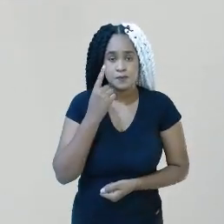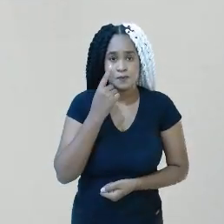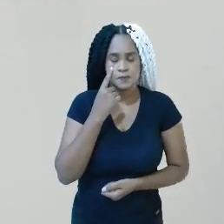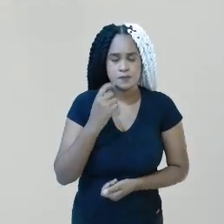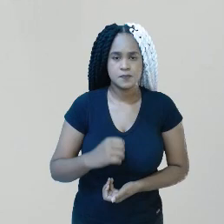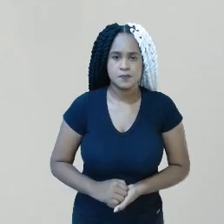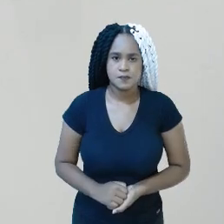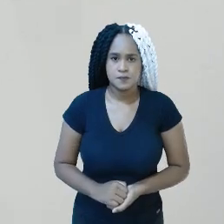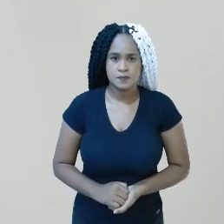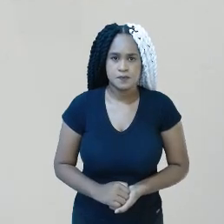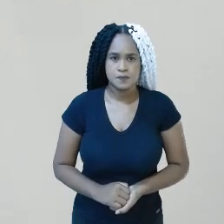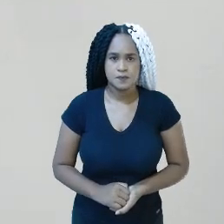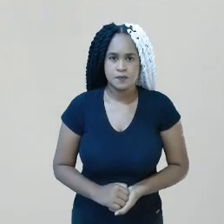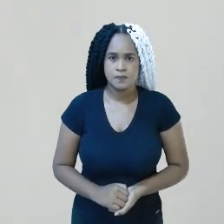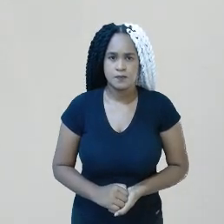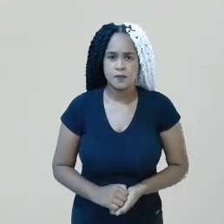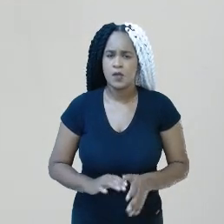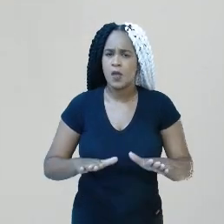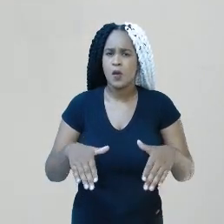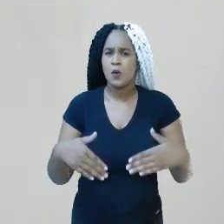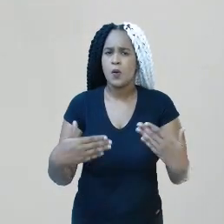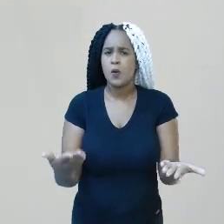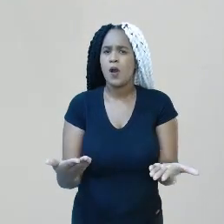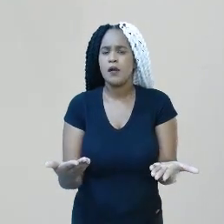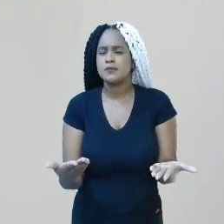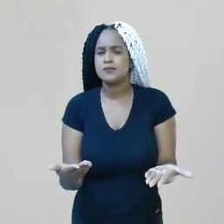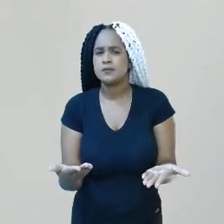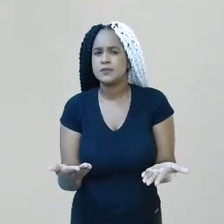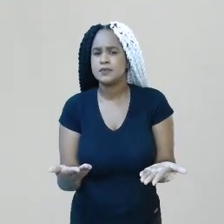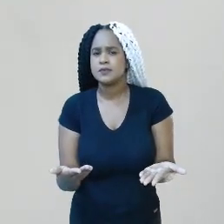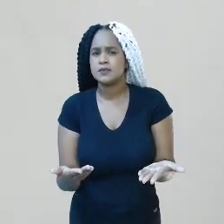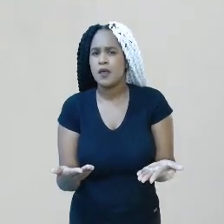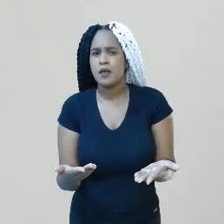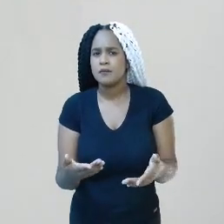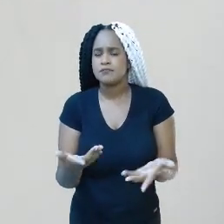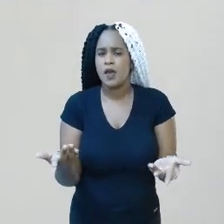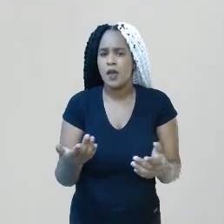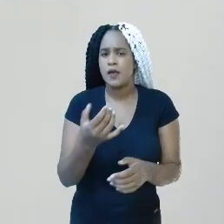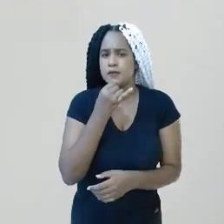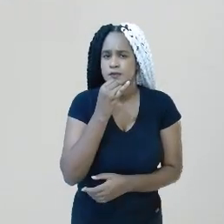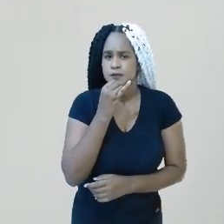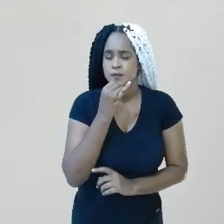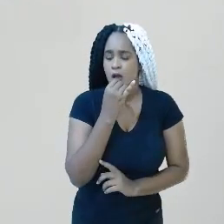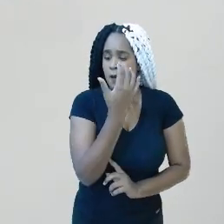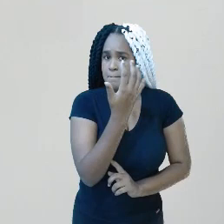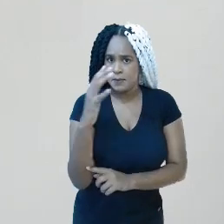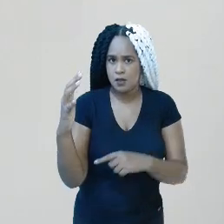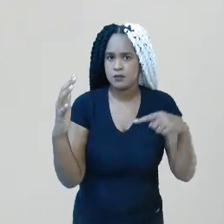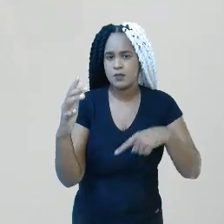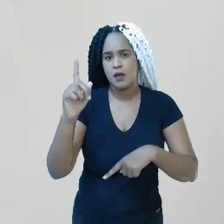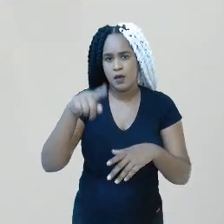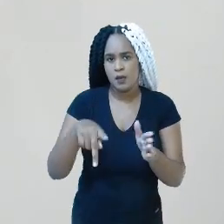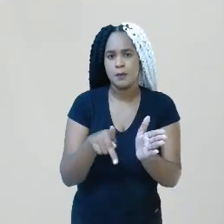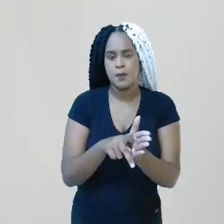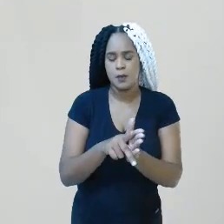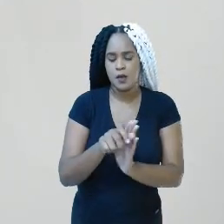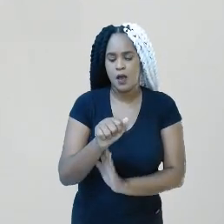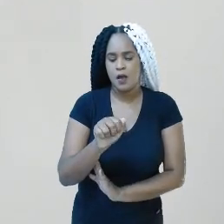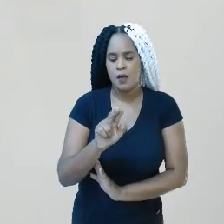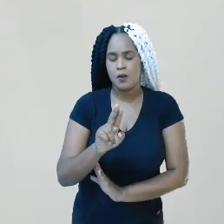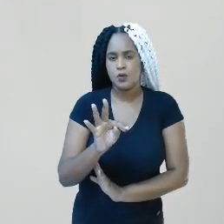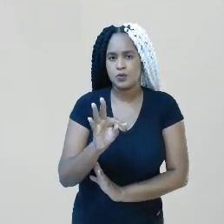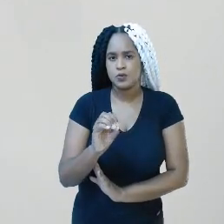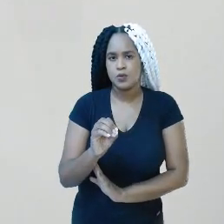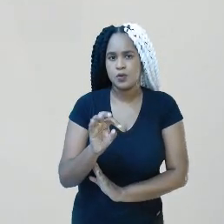aqui. Quem são esses seres autótrofos? Que exemplos nós temos? Nós vimos ali as algas, né? As algas verdes. É uma